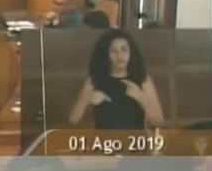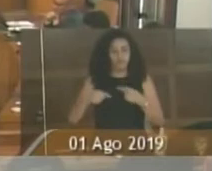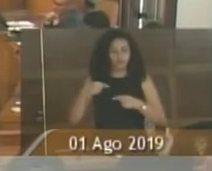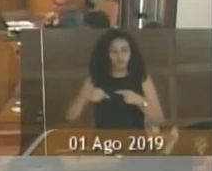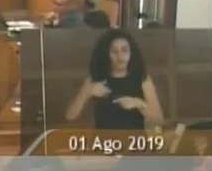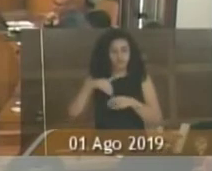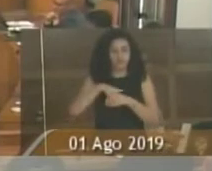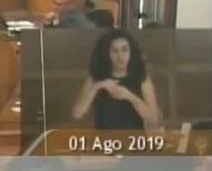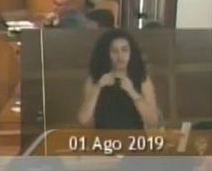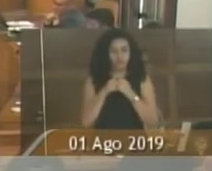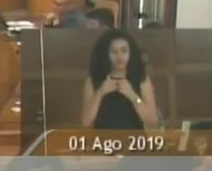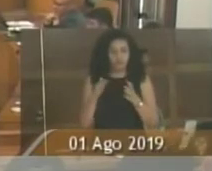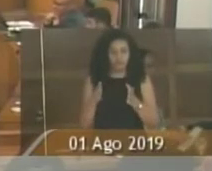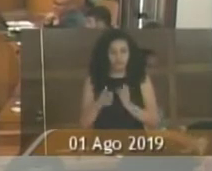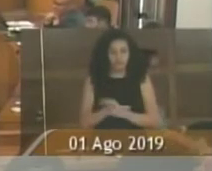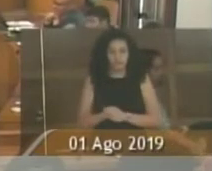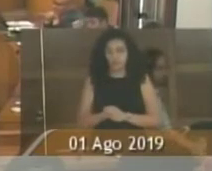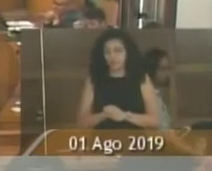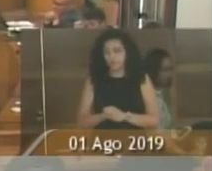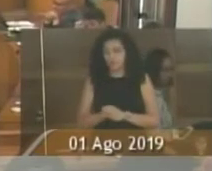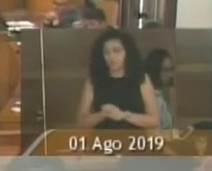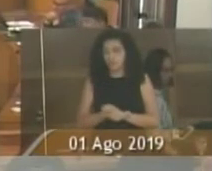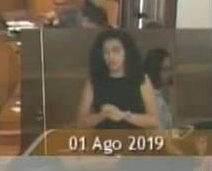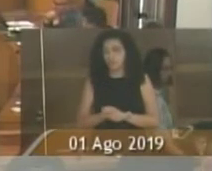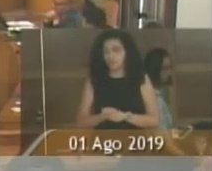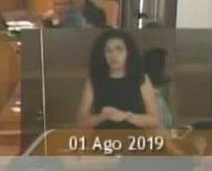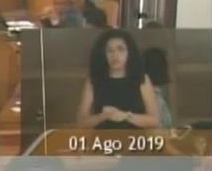havendo oradores, votação aberta.